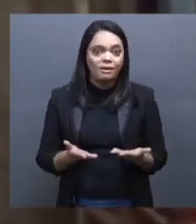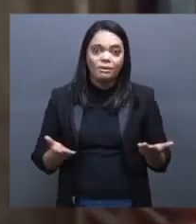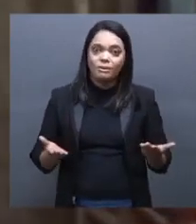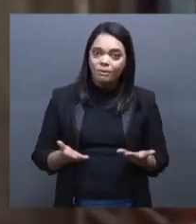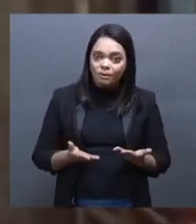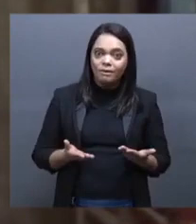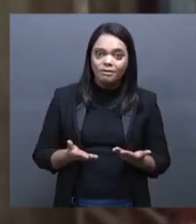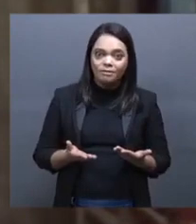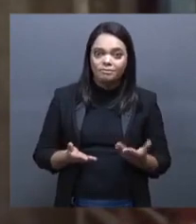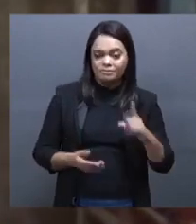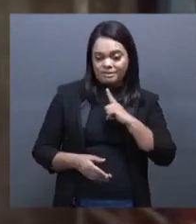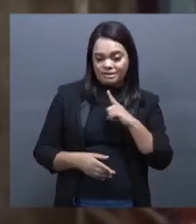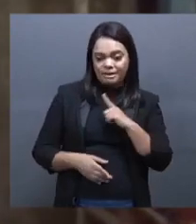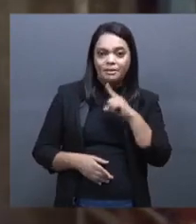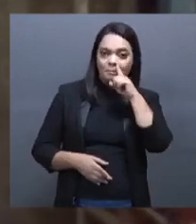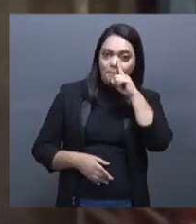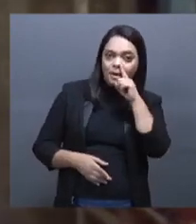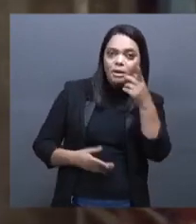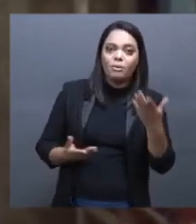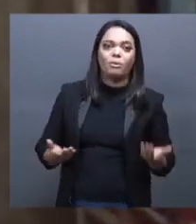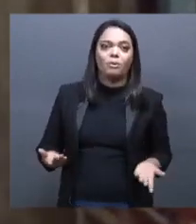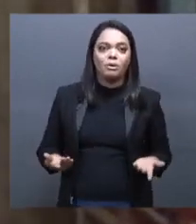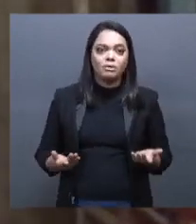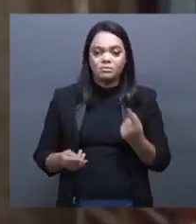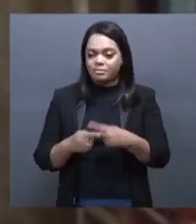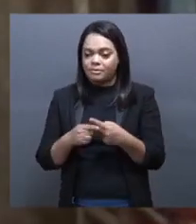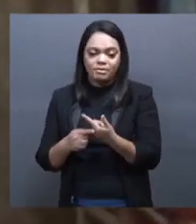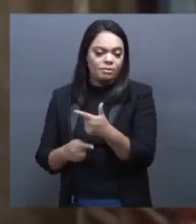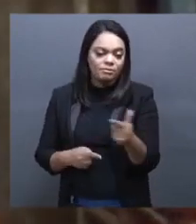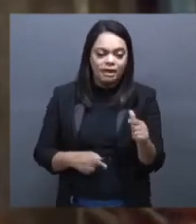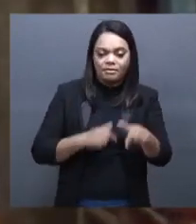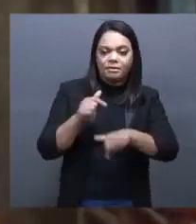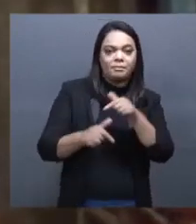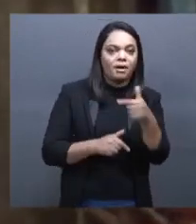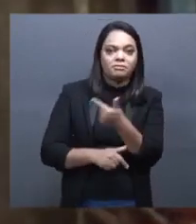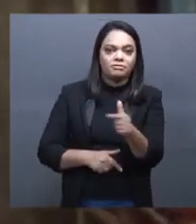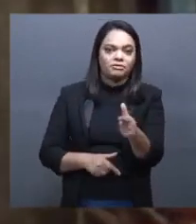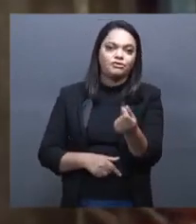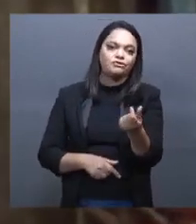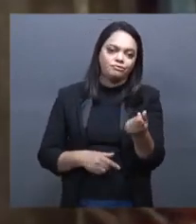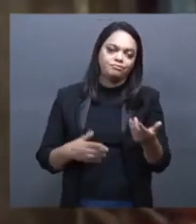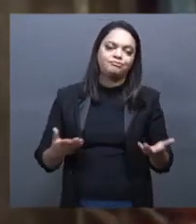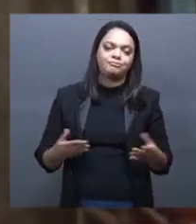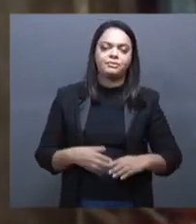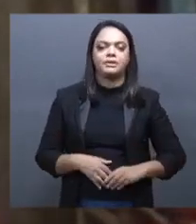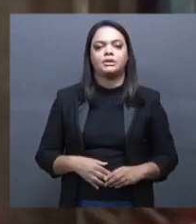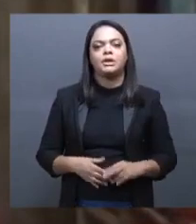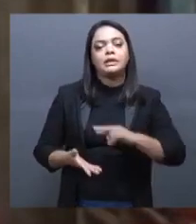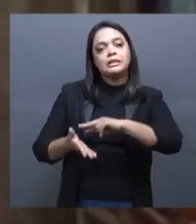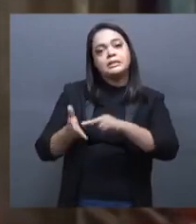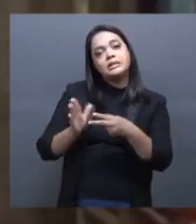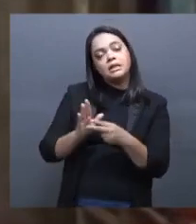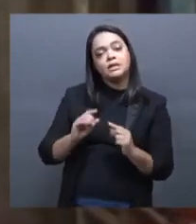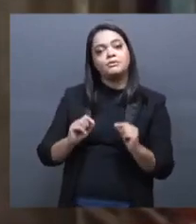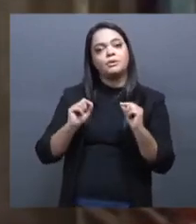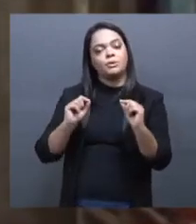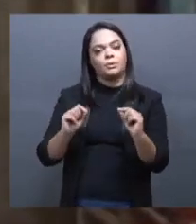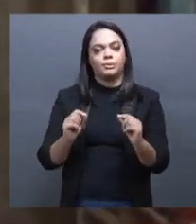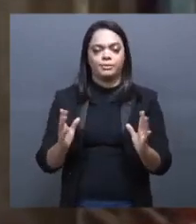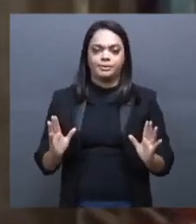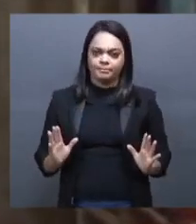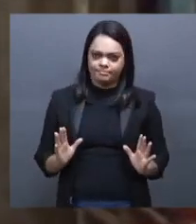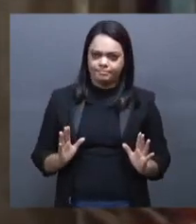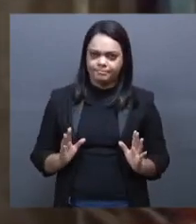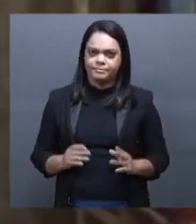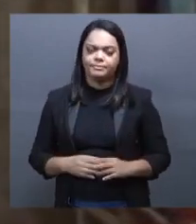quando correm efetivamente o risco de ficar sem condições de trabalho e sem dinheiro. Isso significa, por